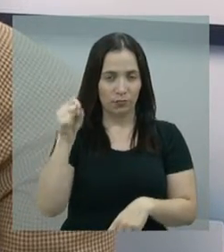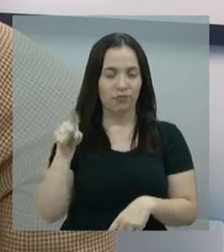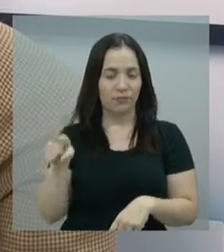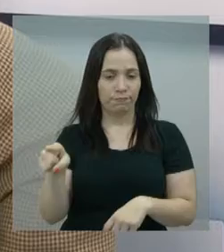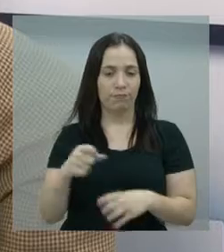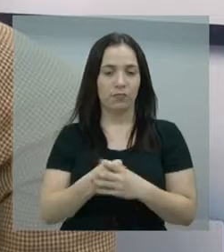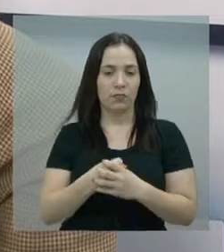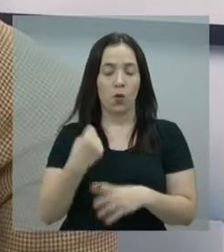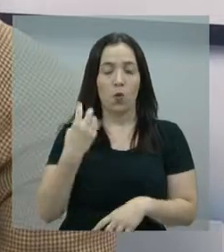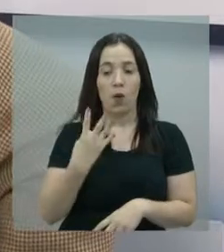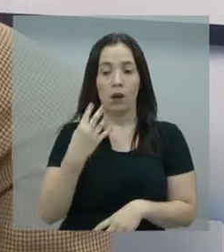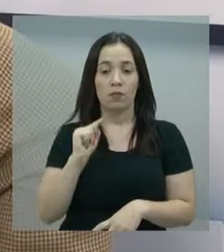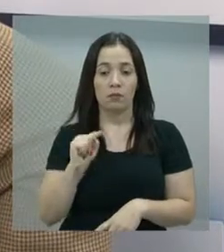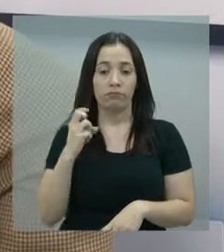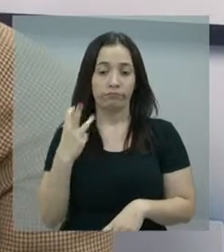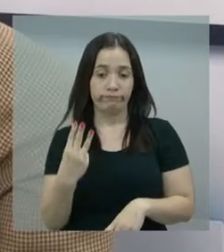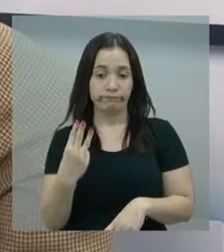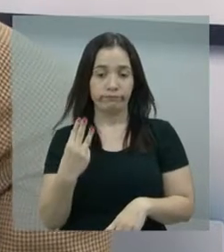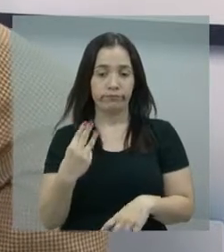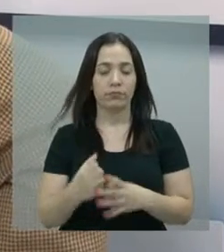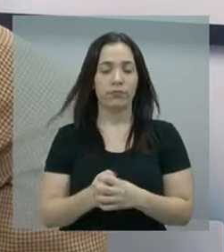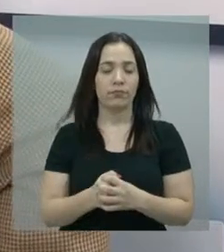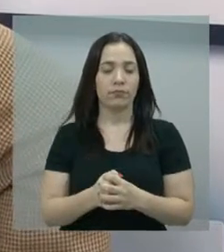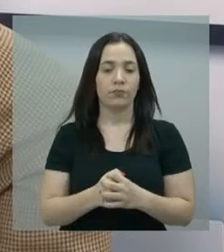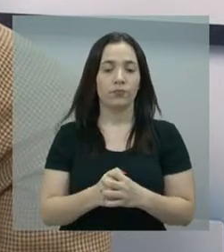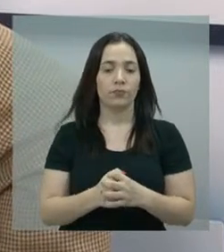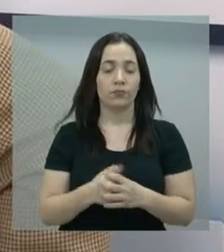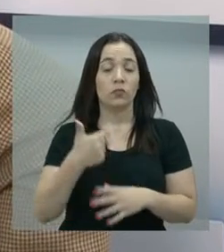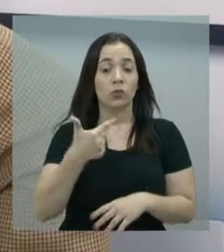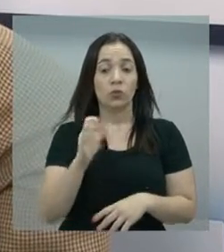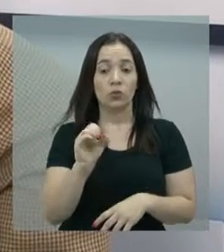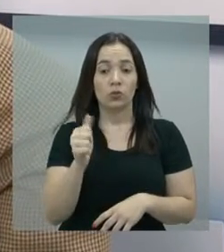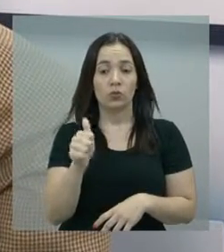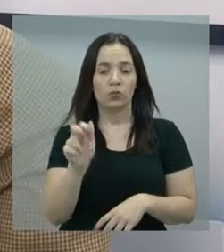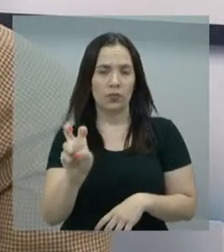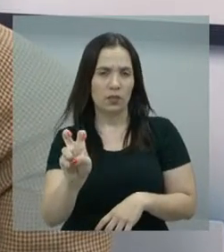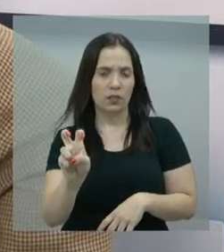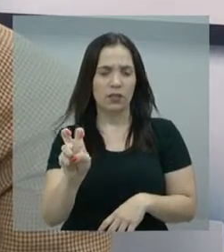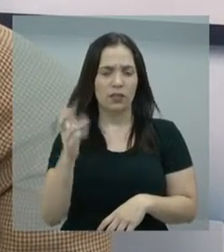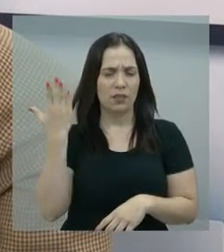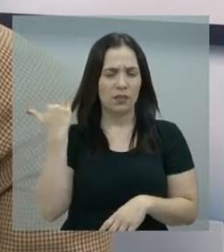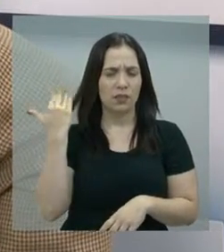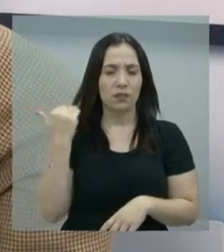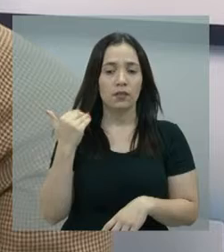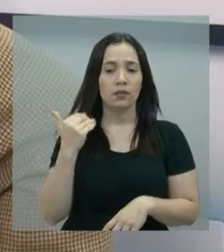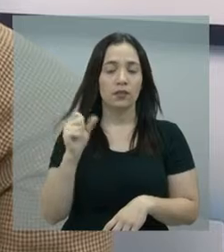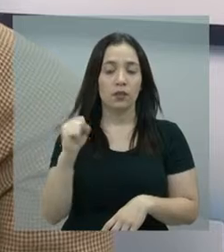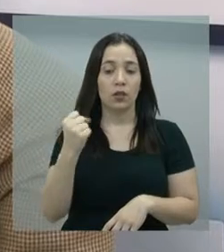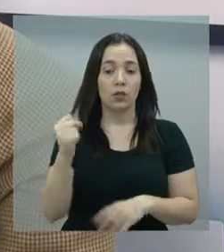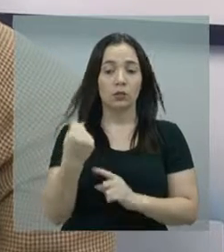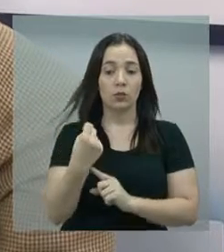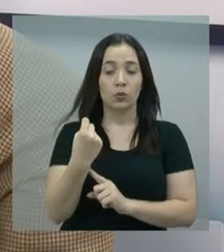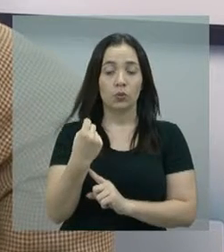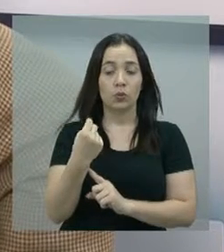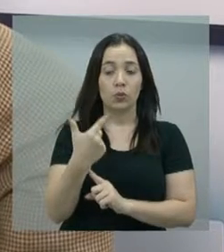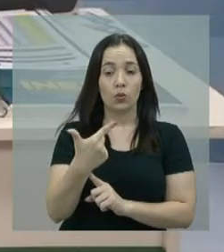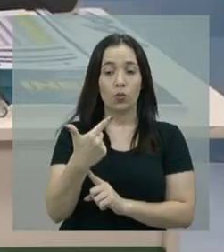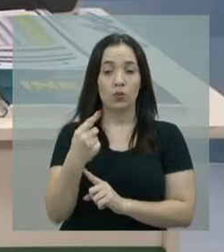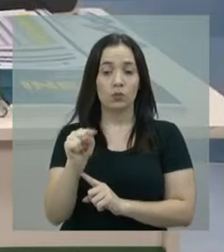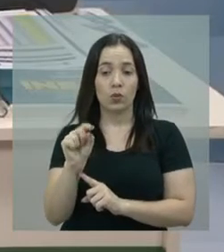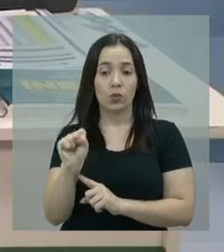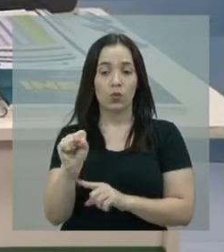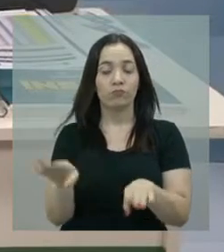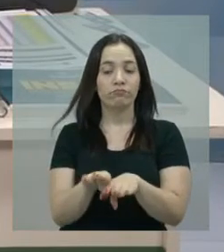Sergipe, 4,3. Mas evoluiu. Para você ter ideia, em 2015, 2005, Sergipe era 2,8, né? Era empatado com o Ceará,